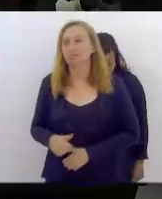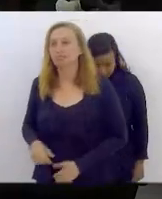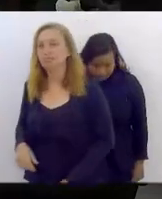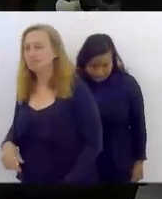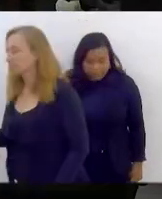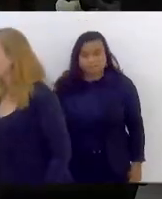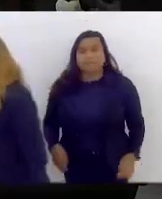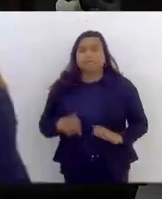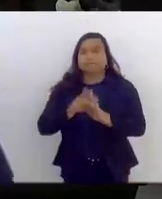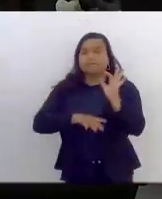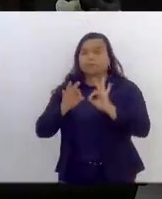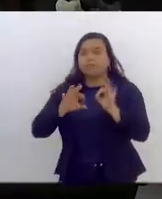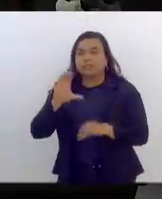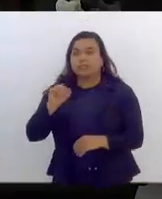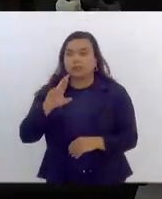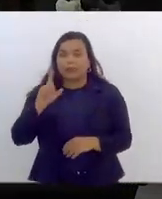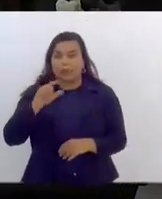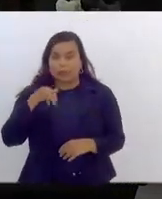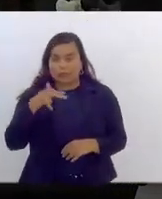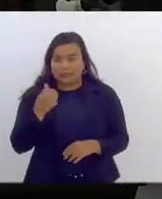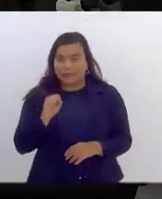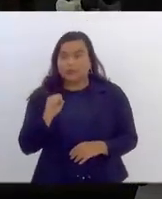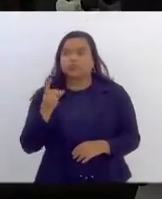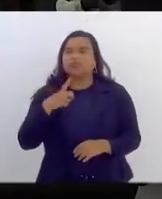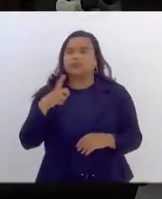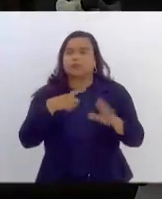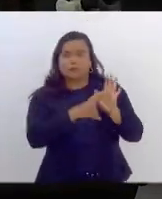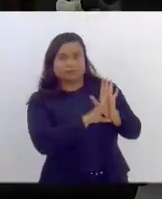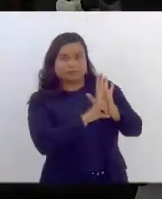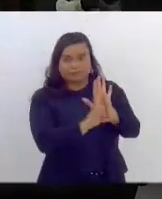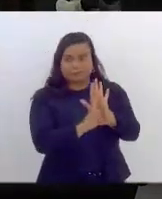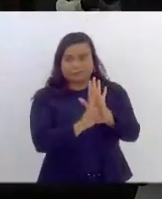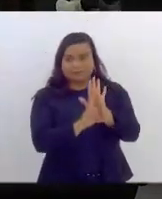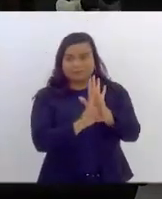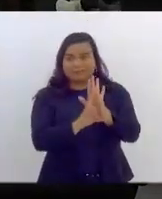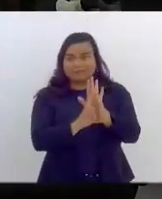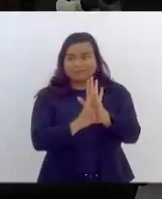Carolinas, que vem com a representante